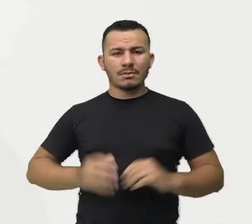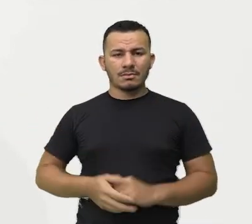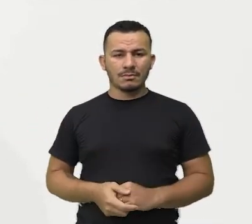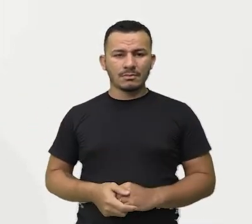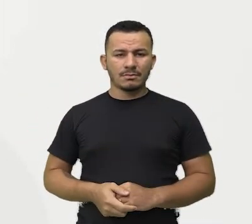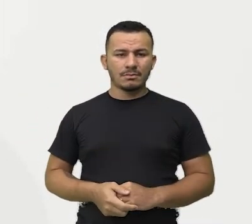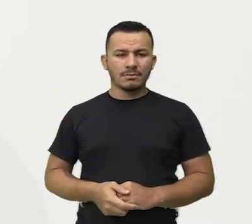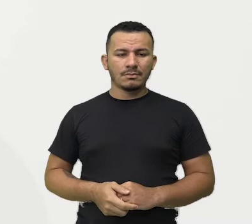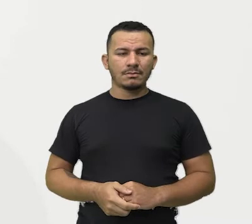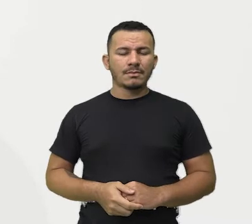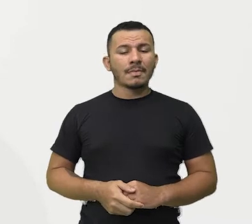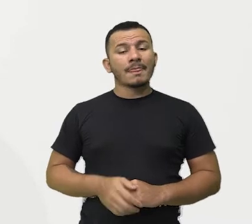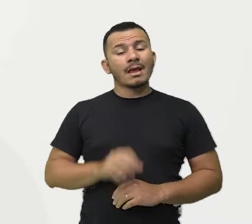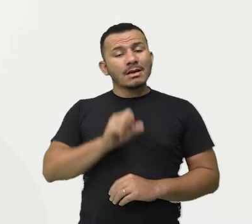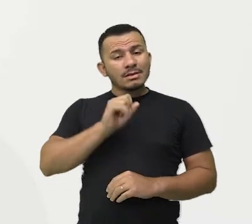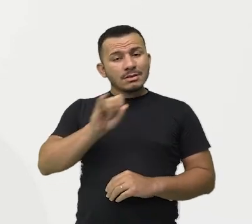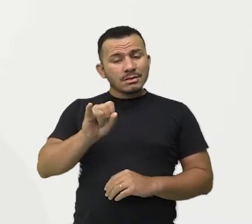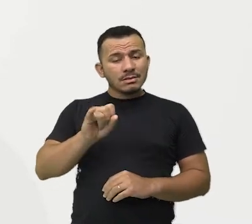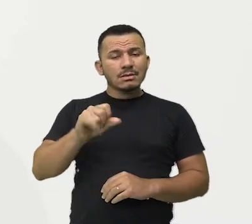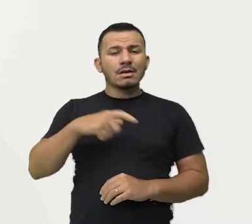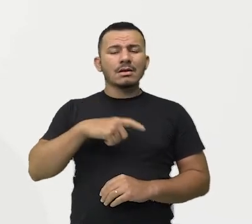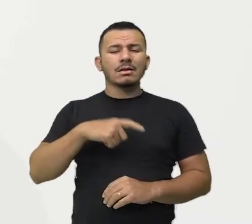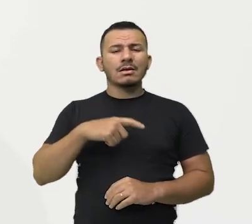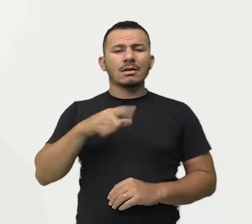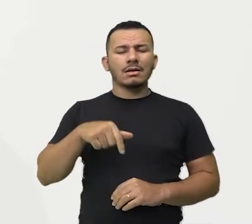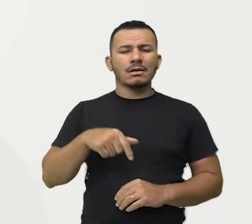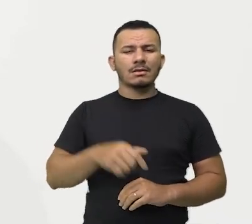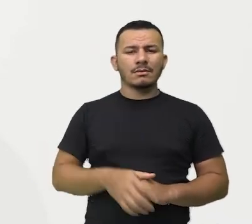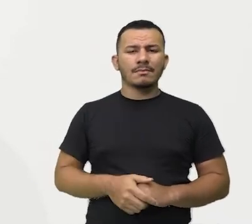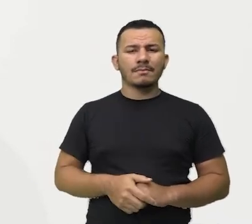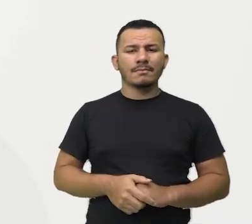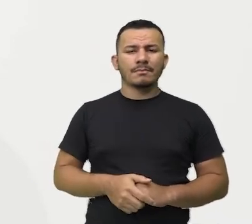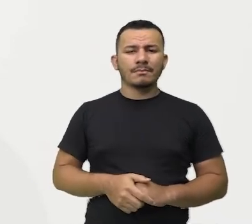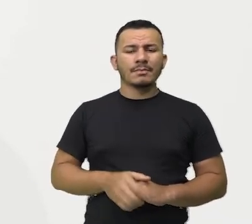Vamos lá, então. Se o diâmetro